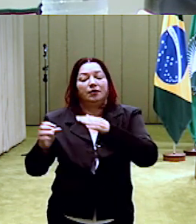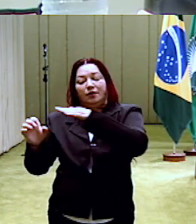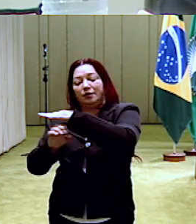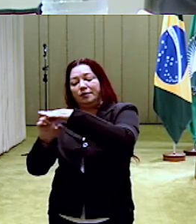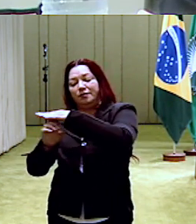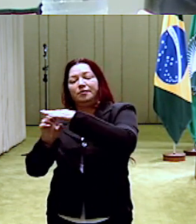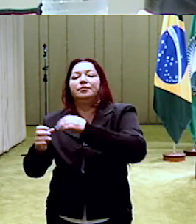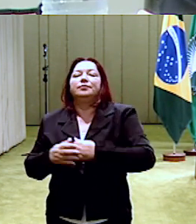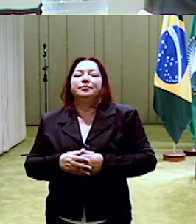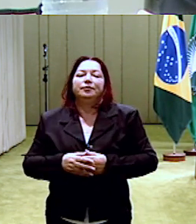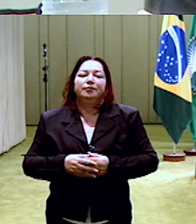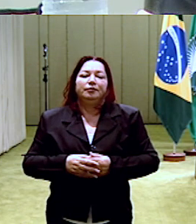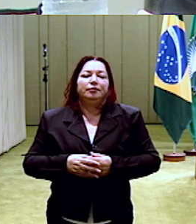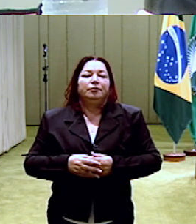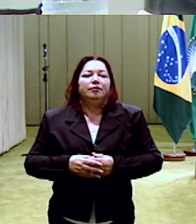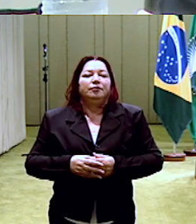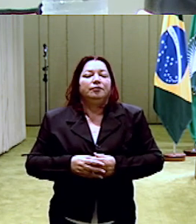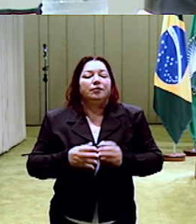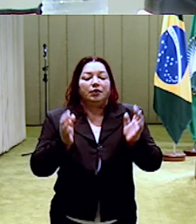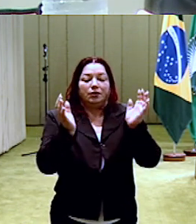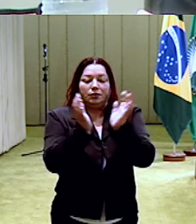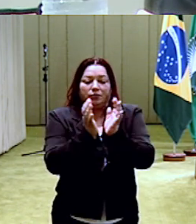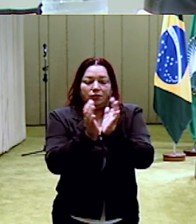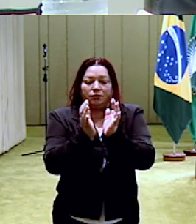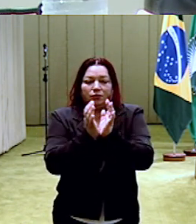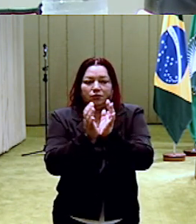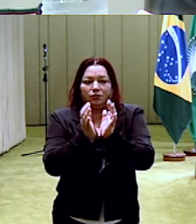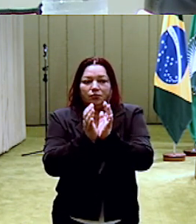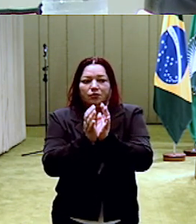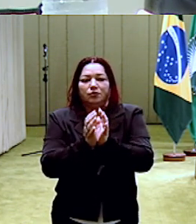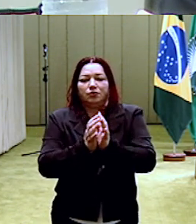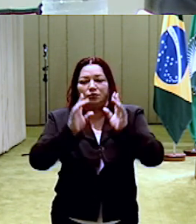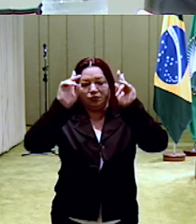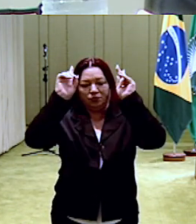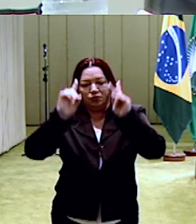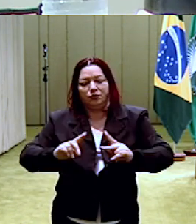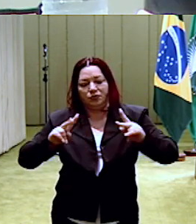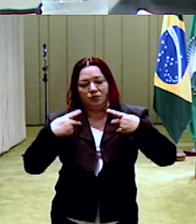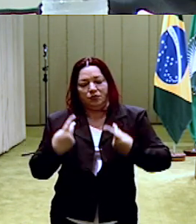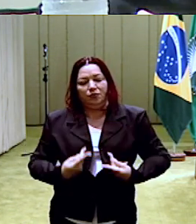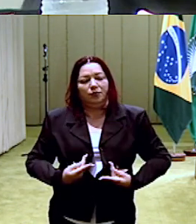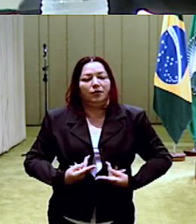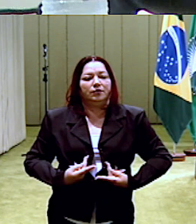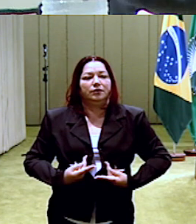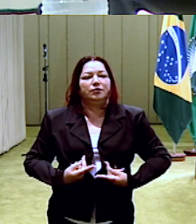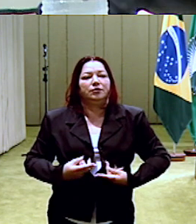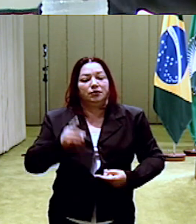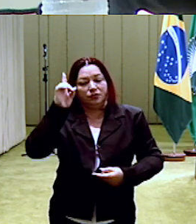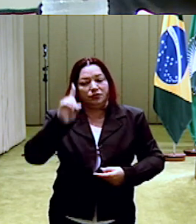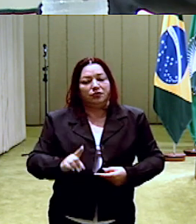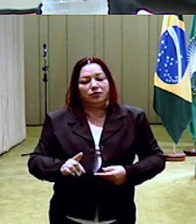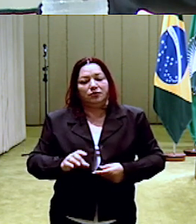e institucionais. Portanto, esse grupo de trabalho que o Ministério dos Direitos Humanos e da Cidadania está